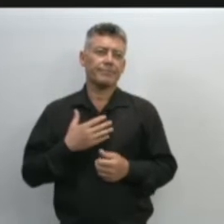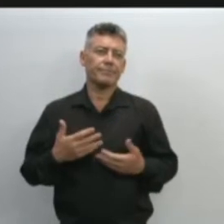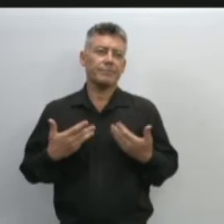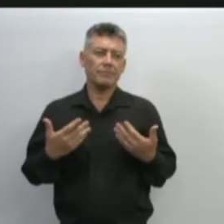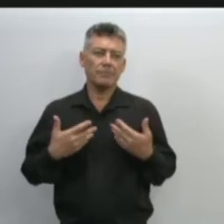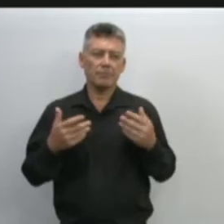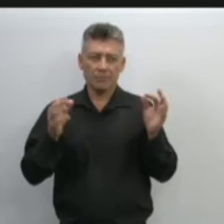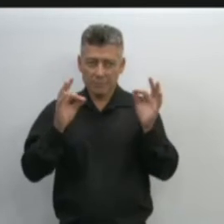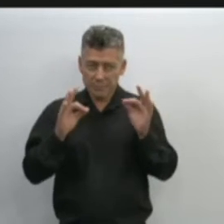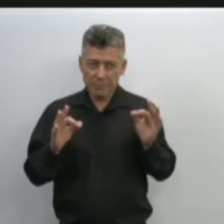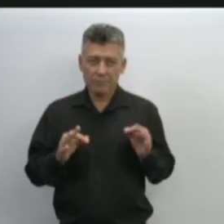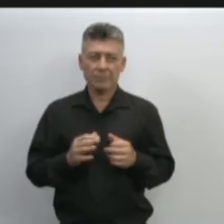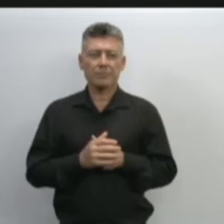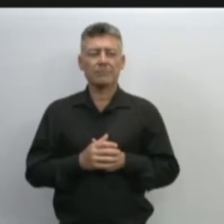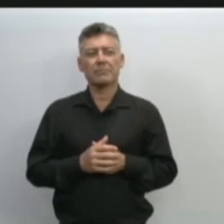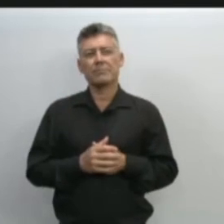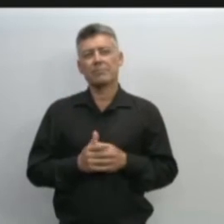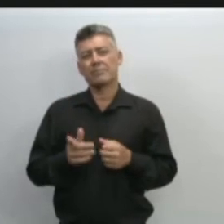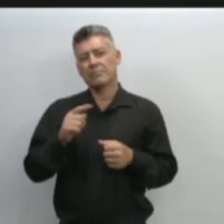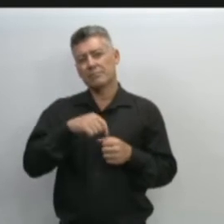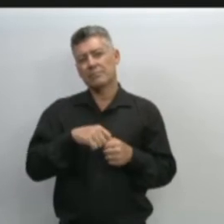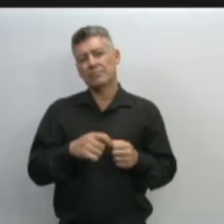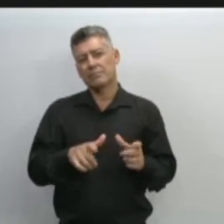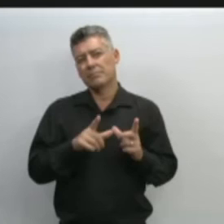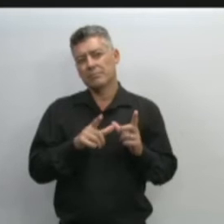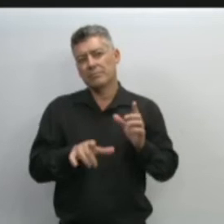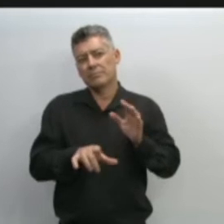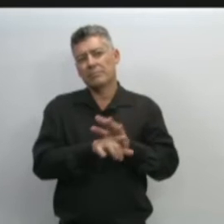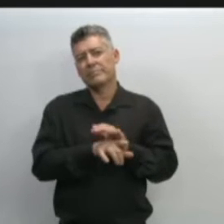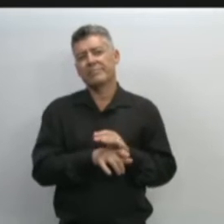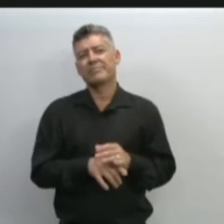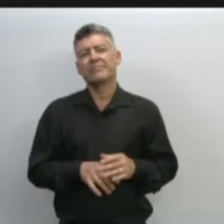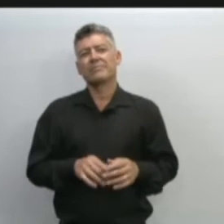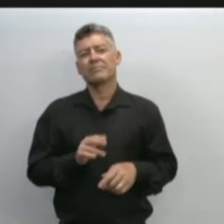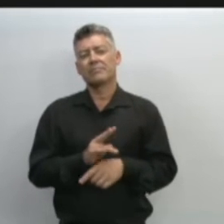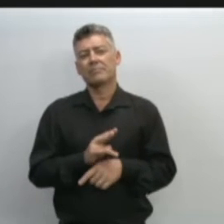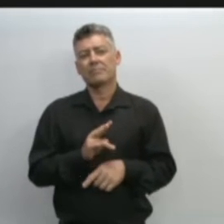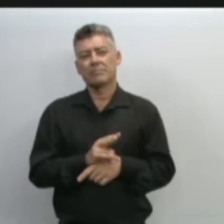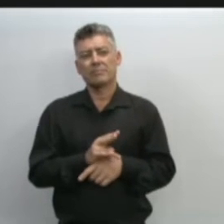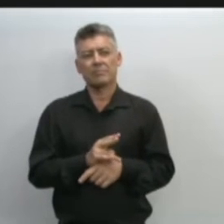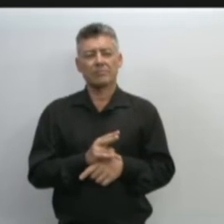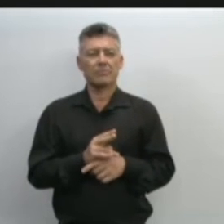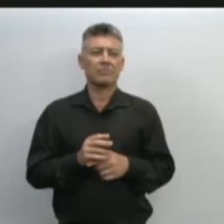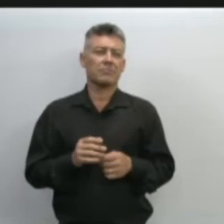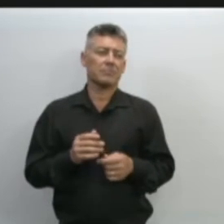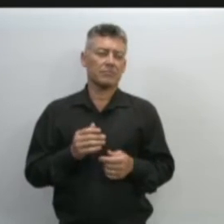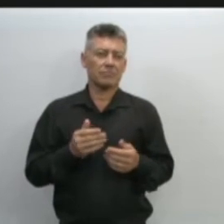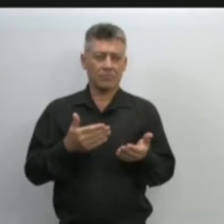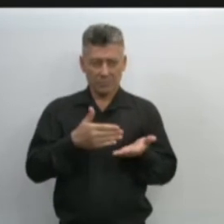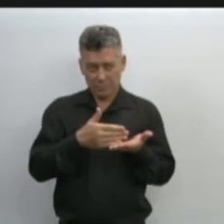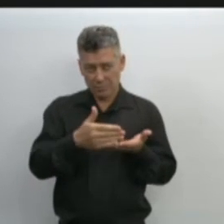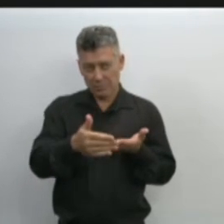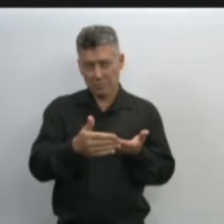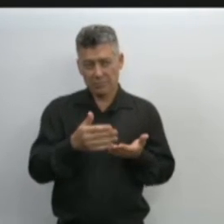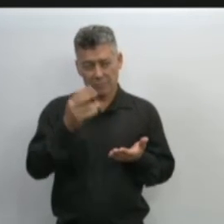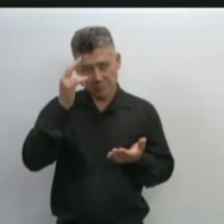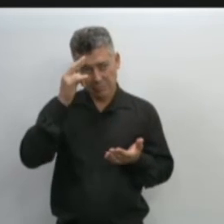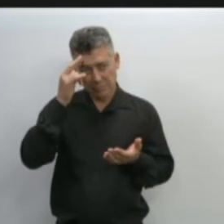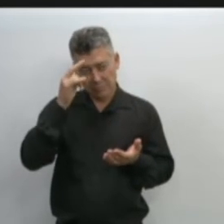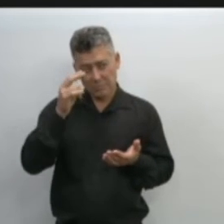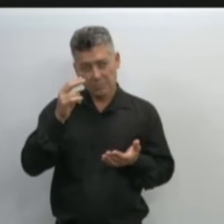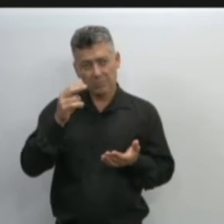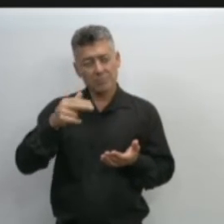feliz com a entrada em pauta desse projeto de lei do Estatuto da Igualdade Racial. Começar relembrando que a gente está no Novembro